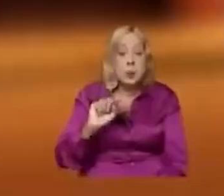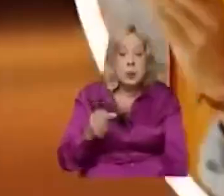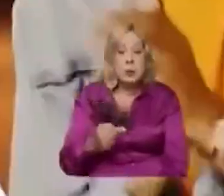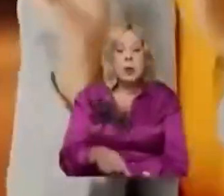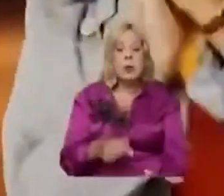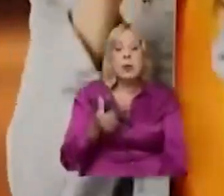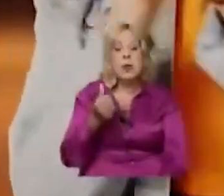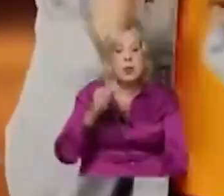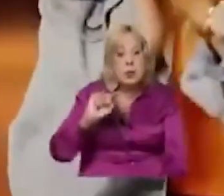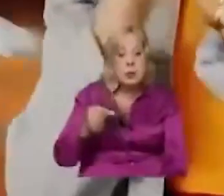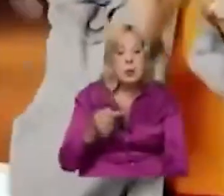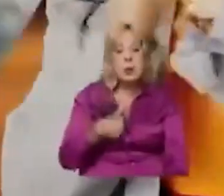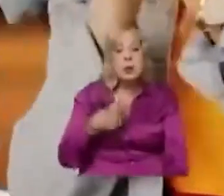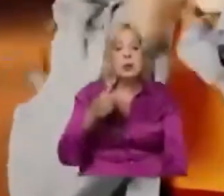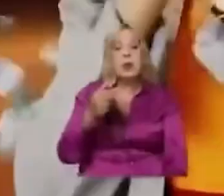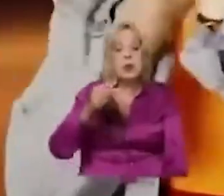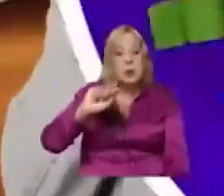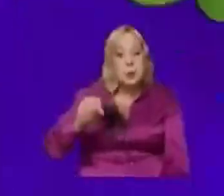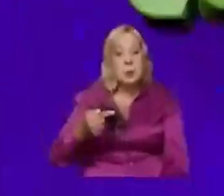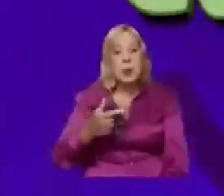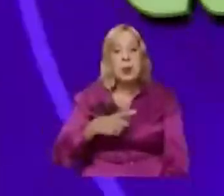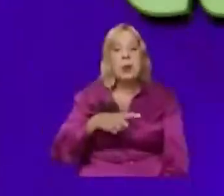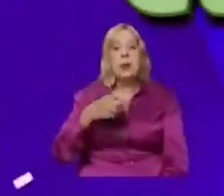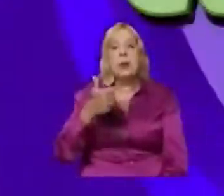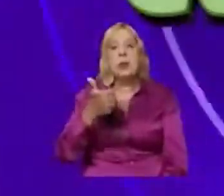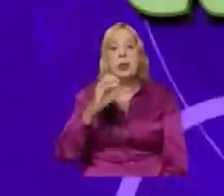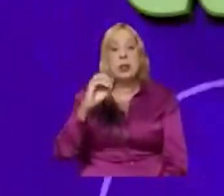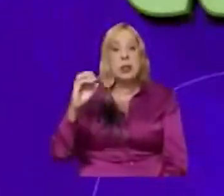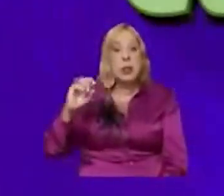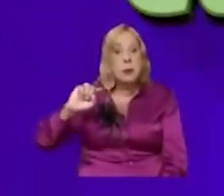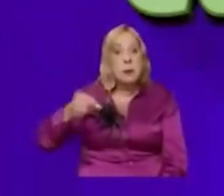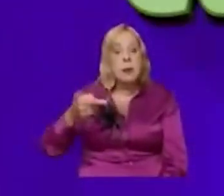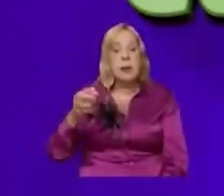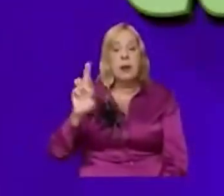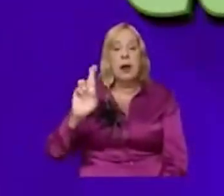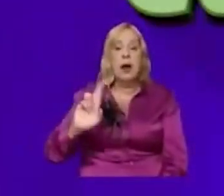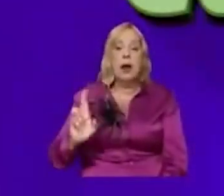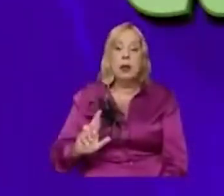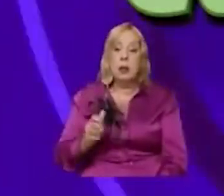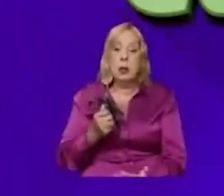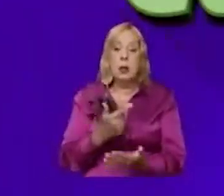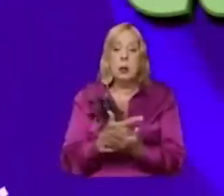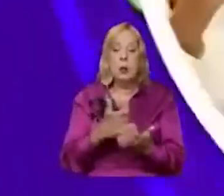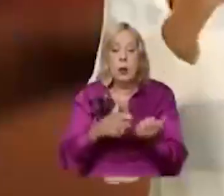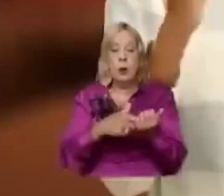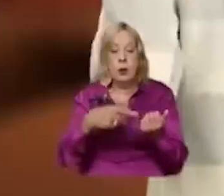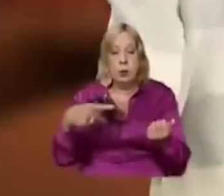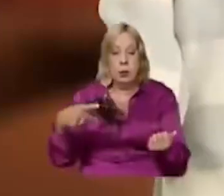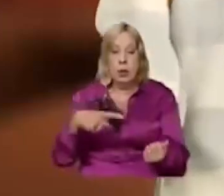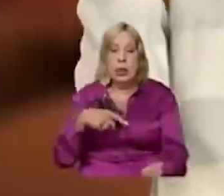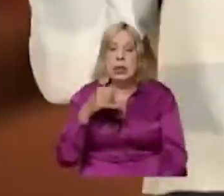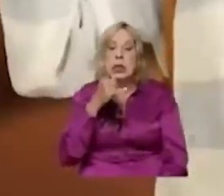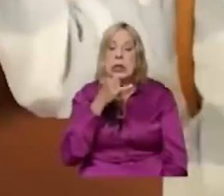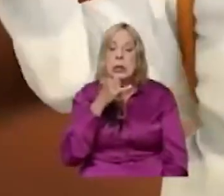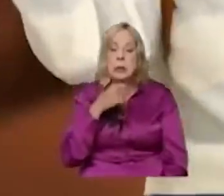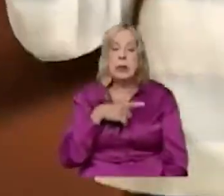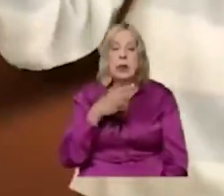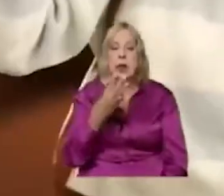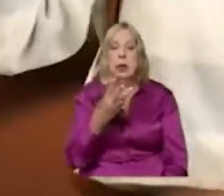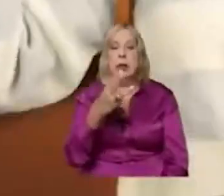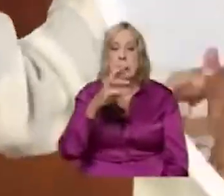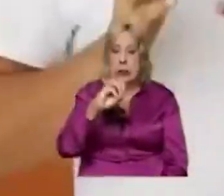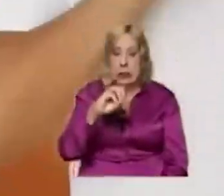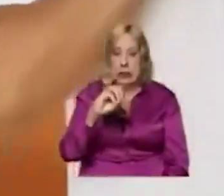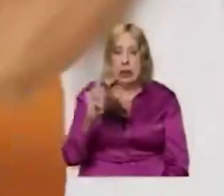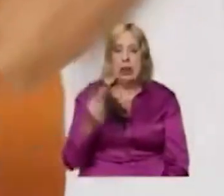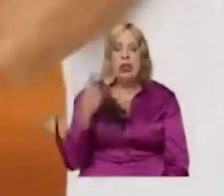5, tem 6, tem 7, tem 100 mil reais. Corre pra comprar seu Caju Capim. Tem mais 30 prêmios de R$ 500 e no quarto